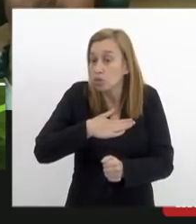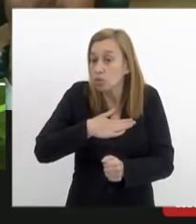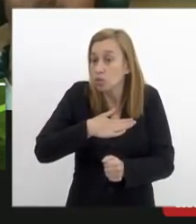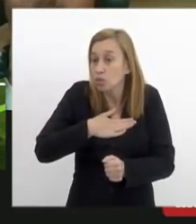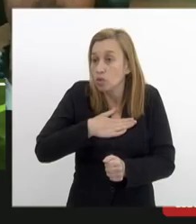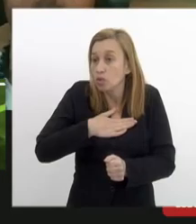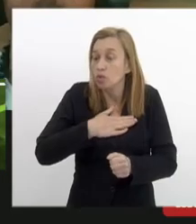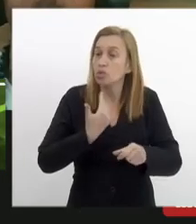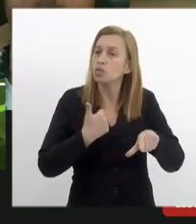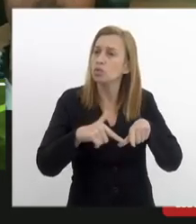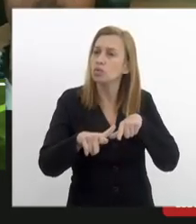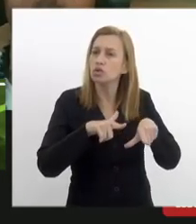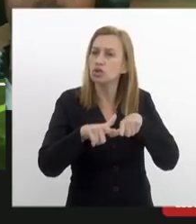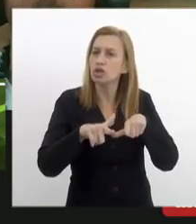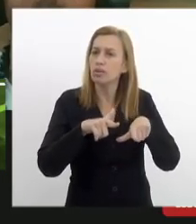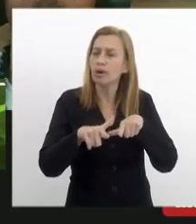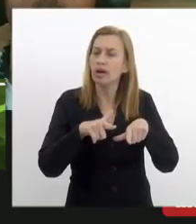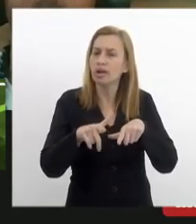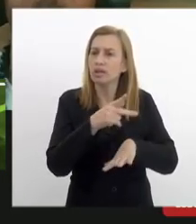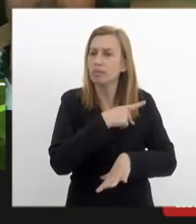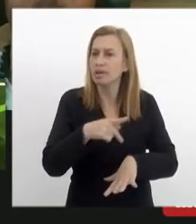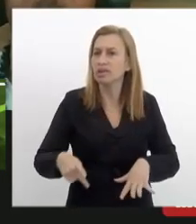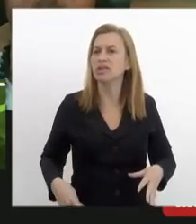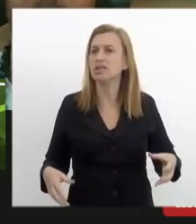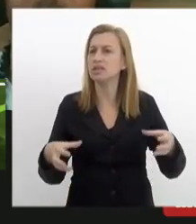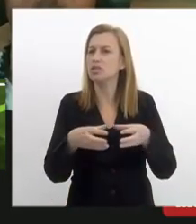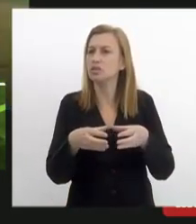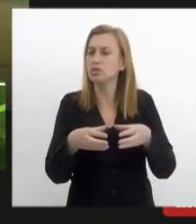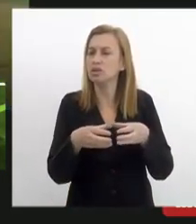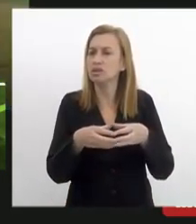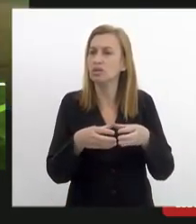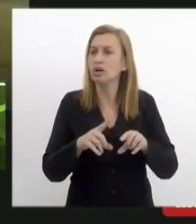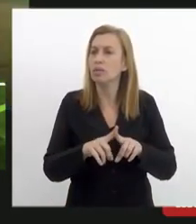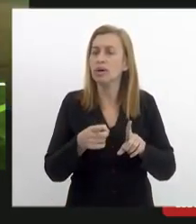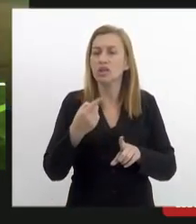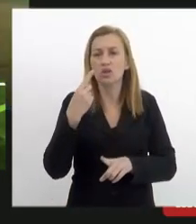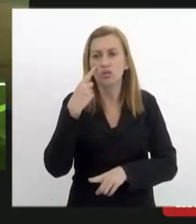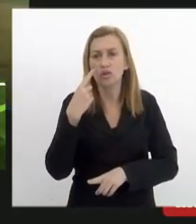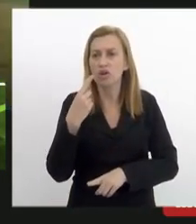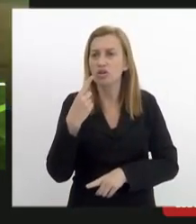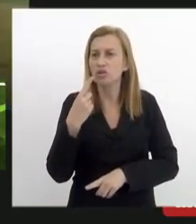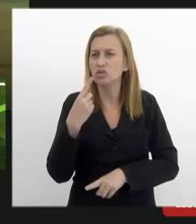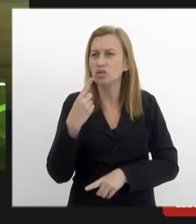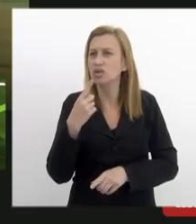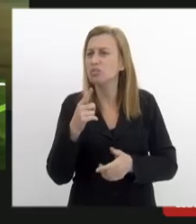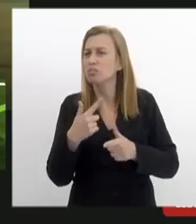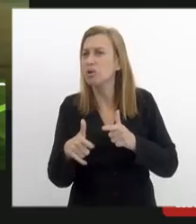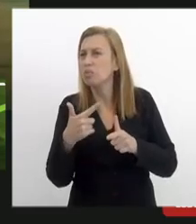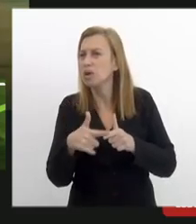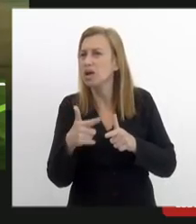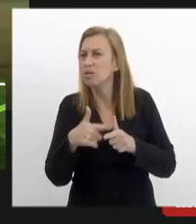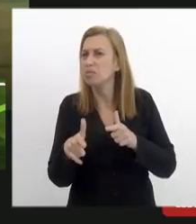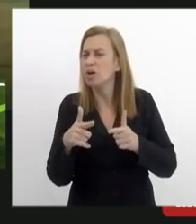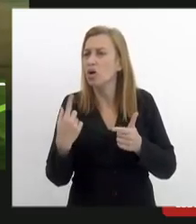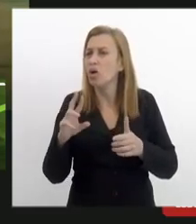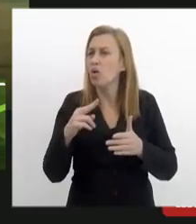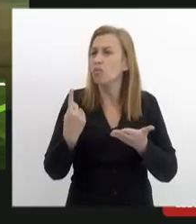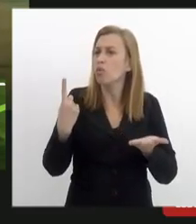os trabalhos, a presidência dos trabalhos desta comissão. Mas eu tenho a impressão que deve ter havido algum problema, algum